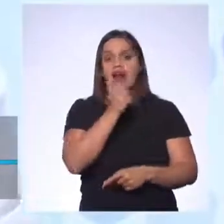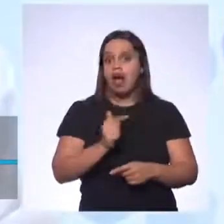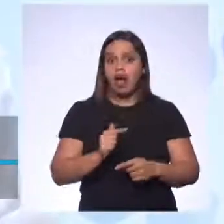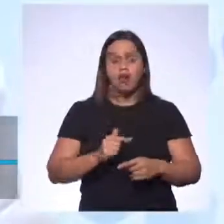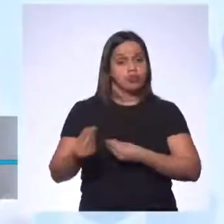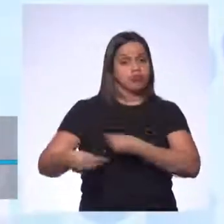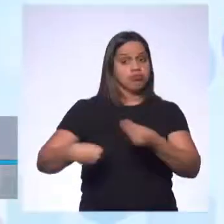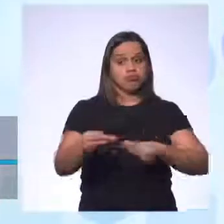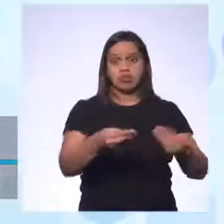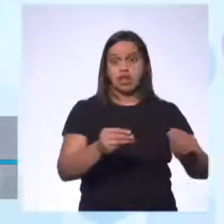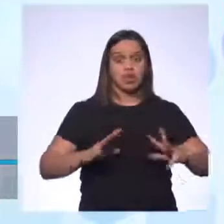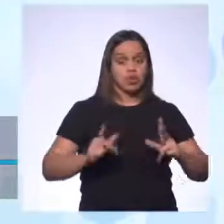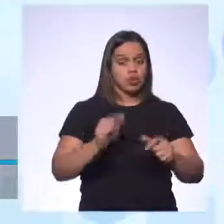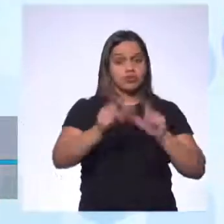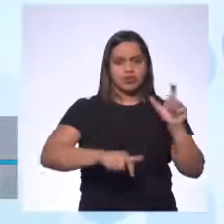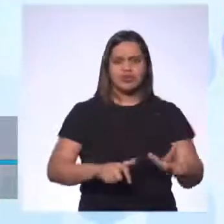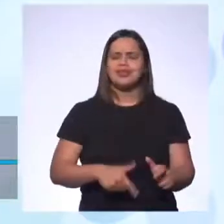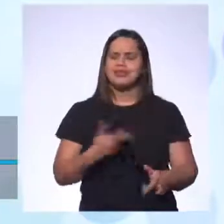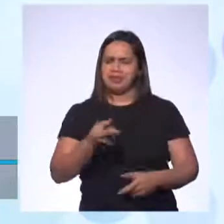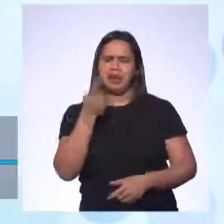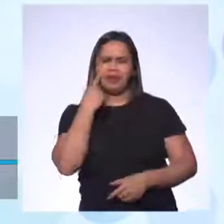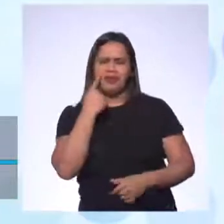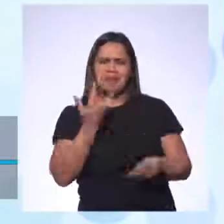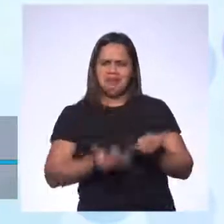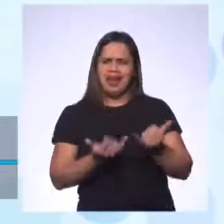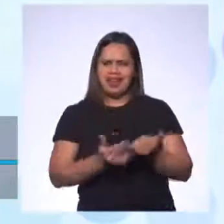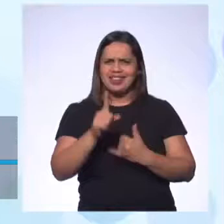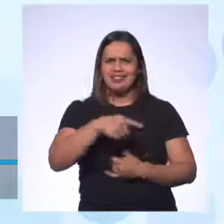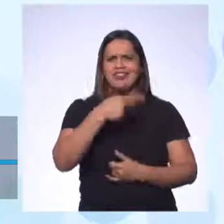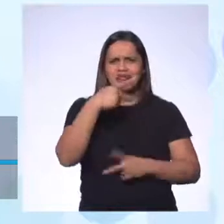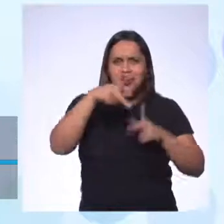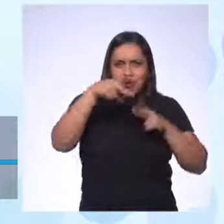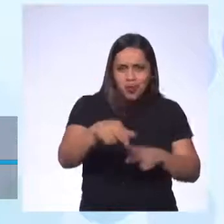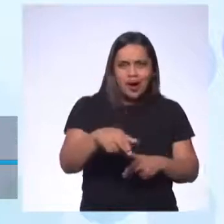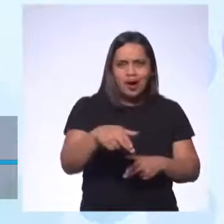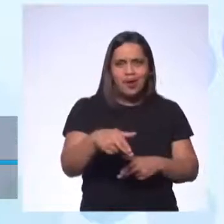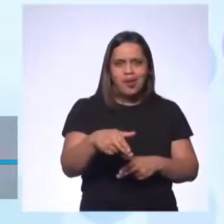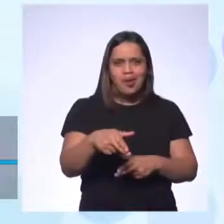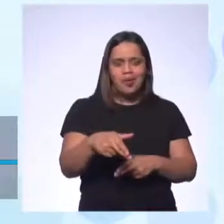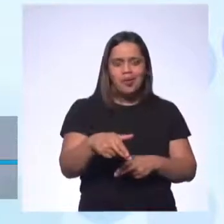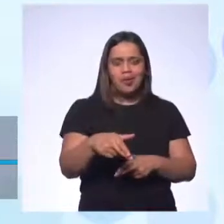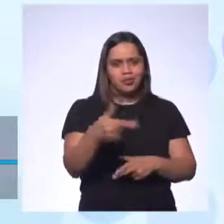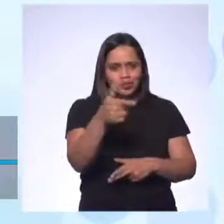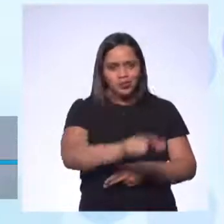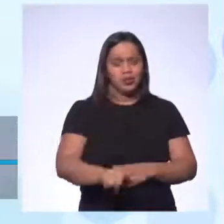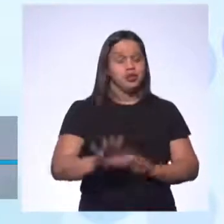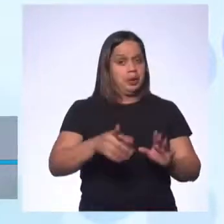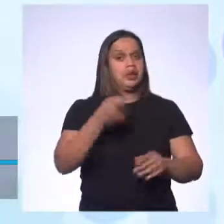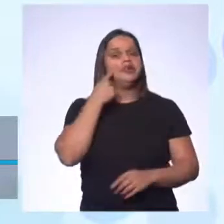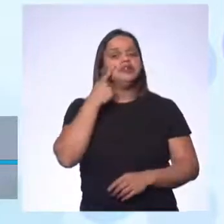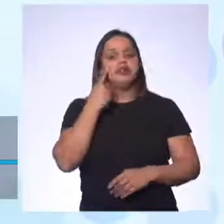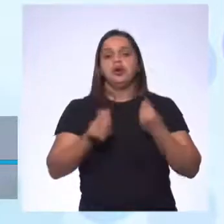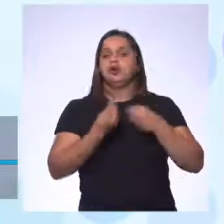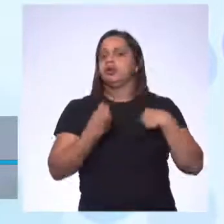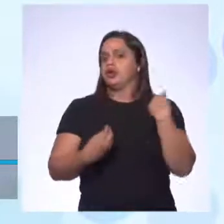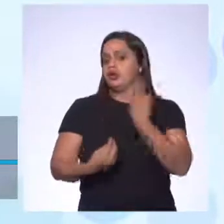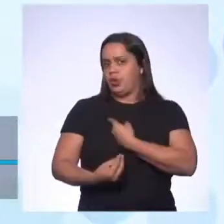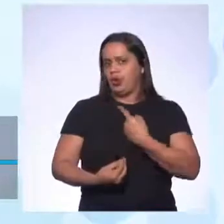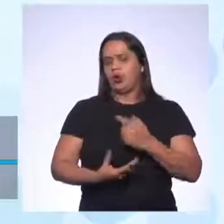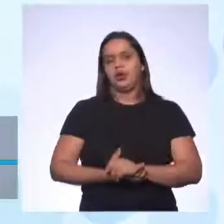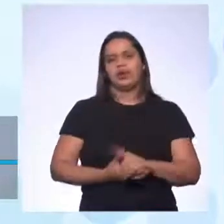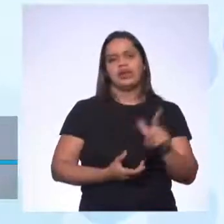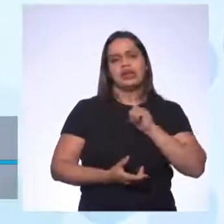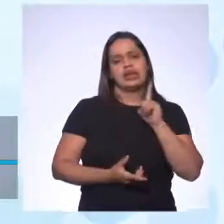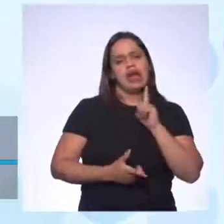parece até que a gente está falando a mesma coisa de novo, né? Mas olha só, como que às vezes a gente